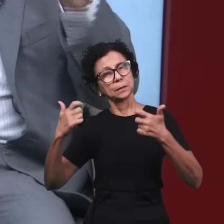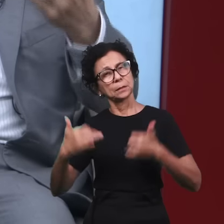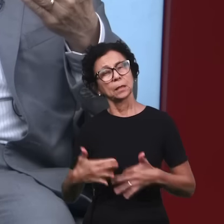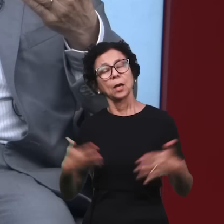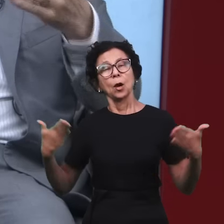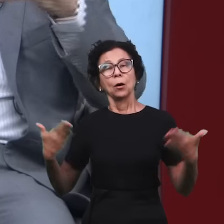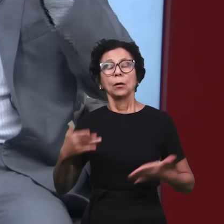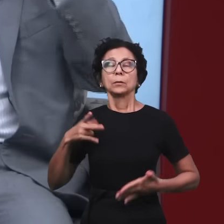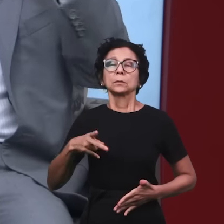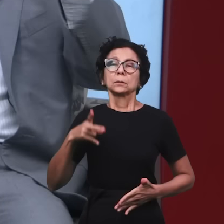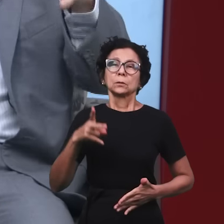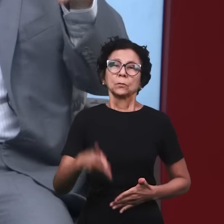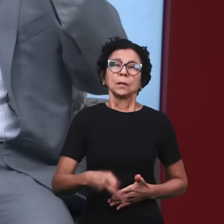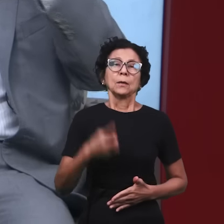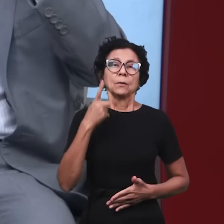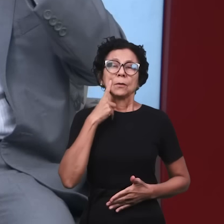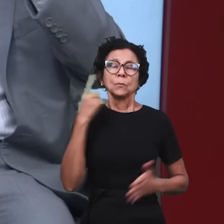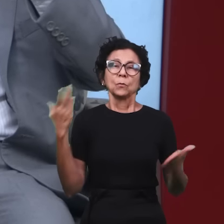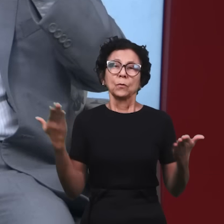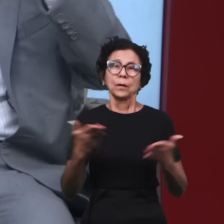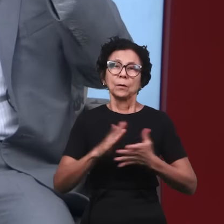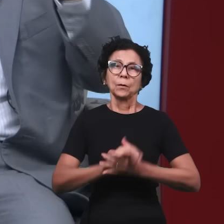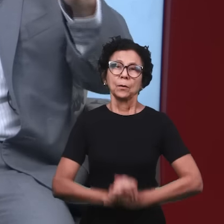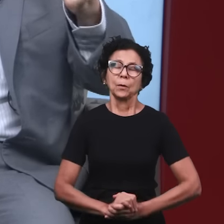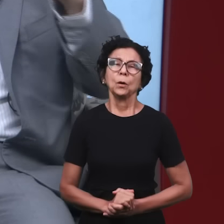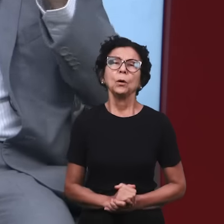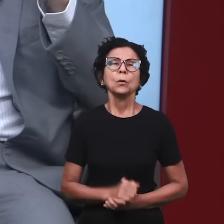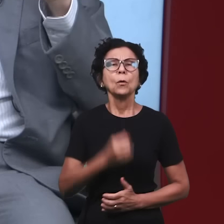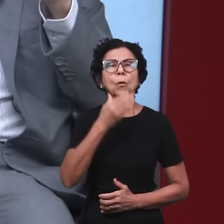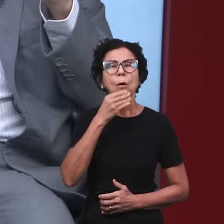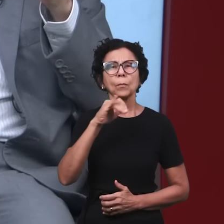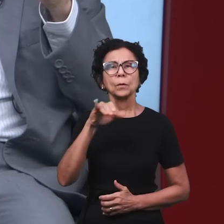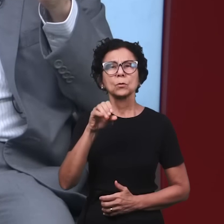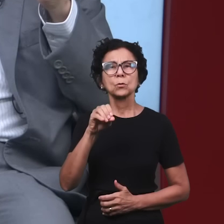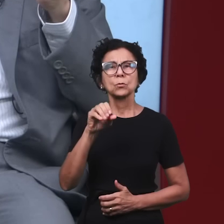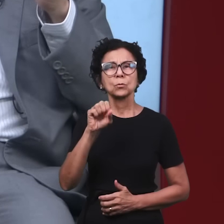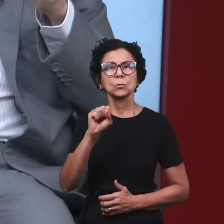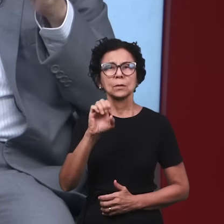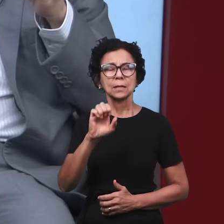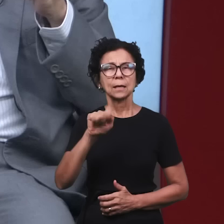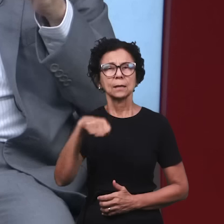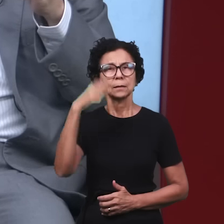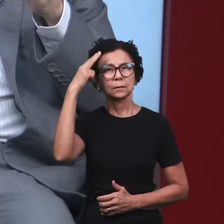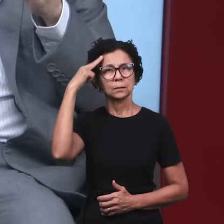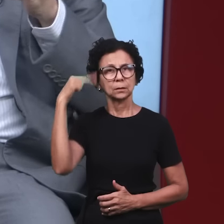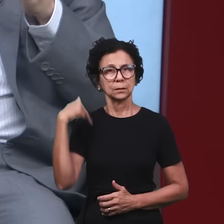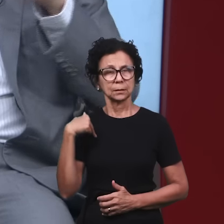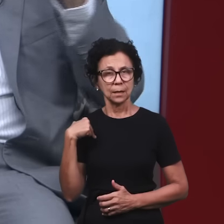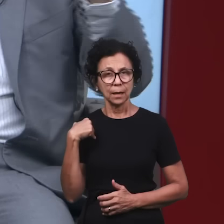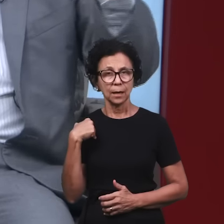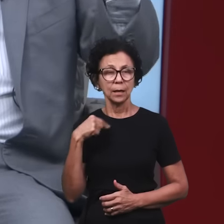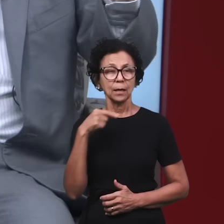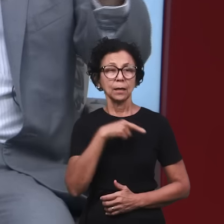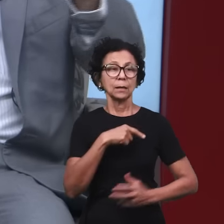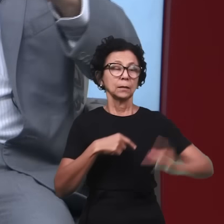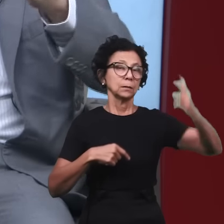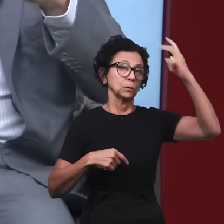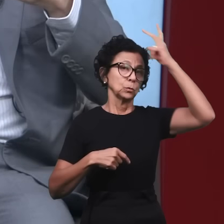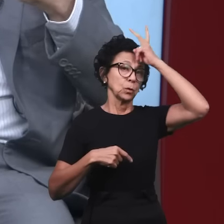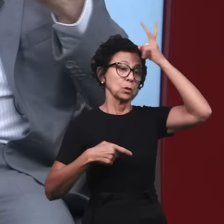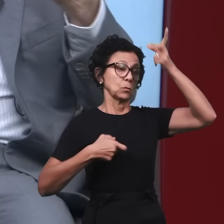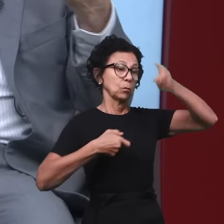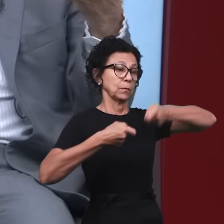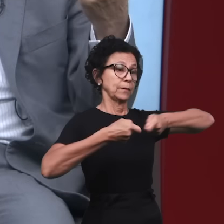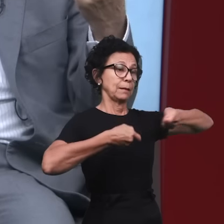dar continuidade. Estamos na parte em que José estava no Egito como governador e que já tinha buscado,